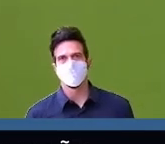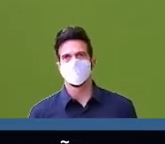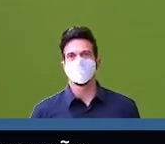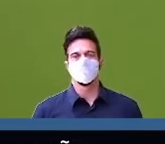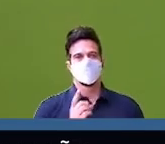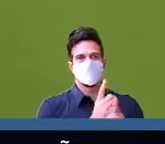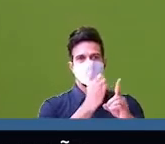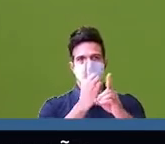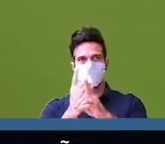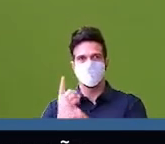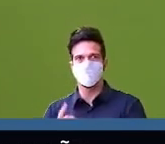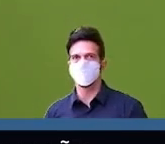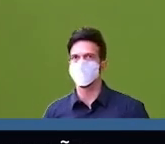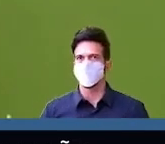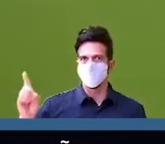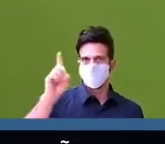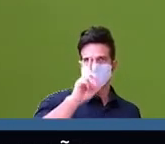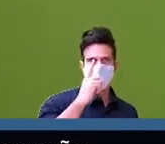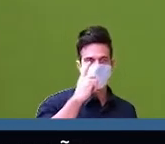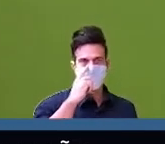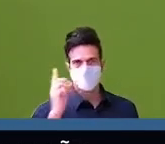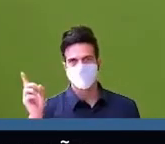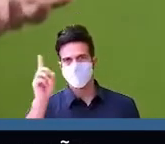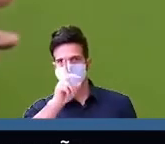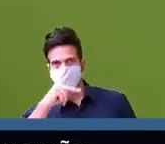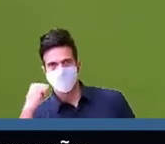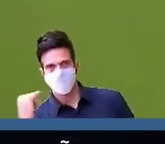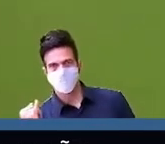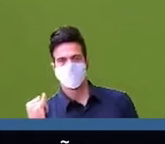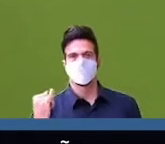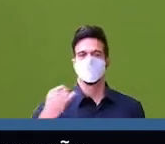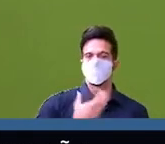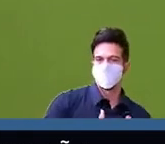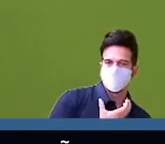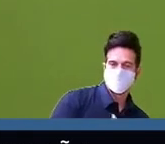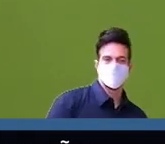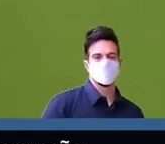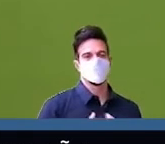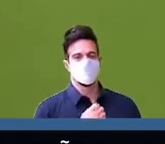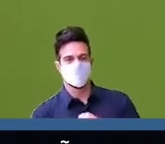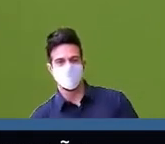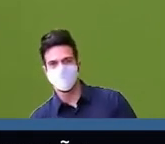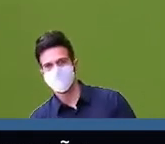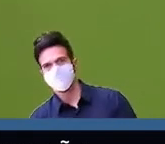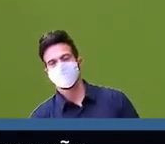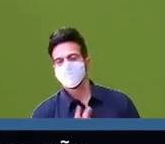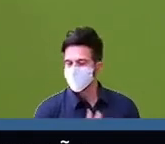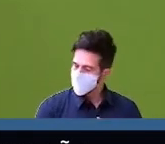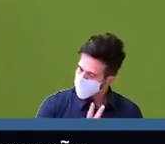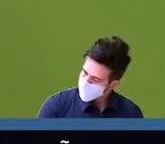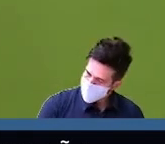inclusive Dia dos Pais, Dia das Mães, Natal, Ano Novo, Divisão do Estado, sempre teve uma